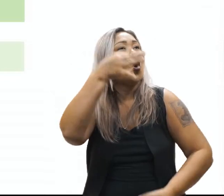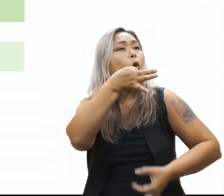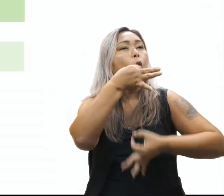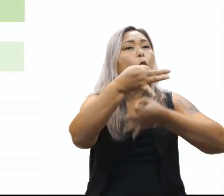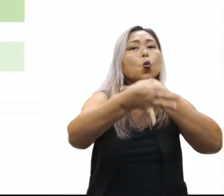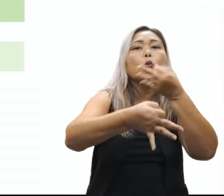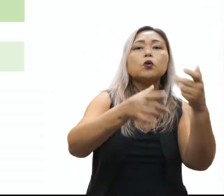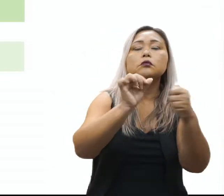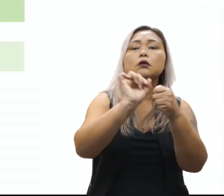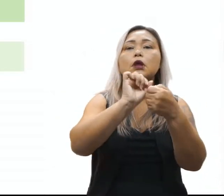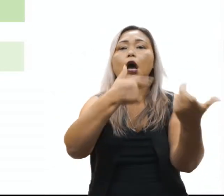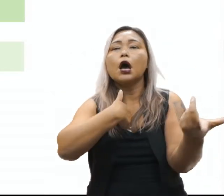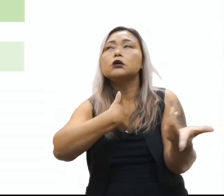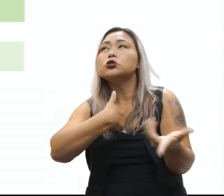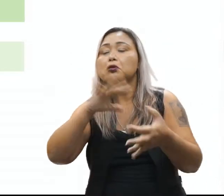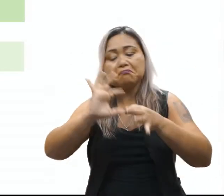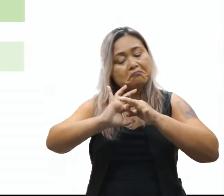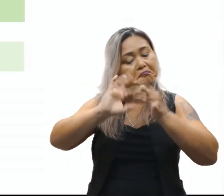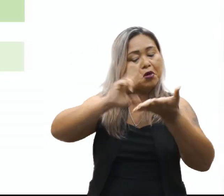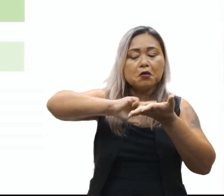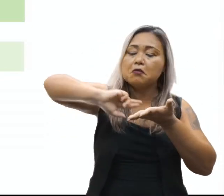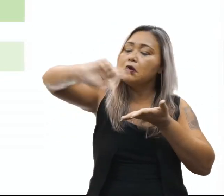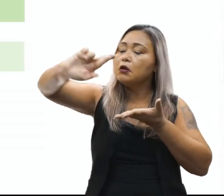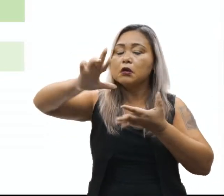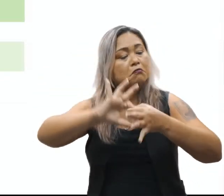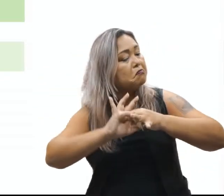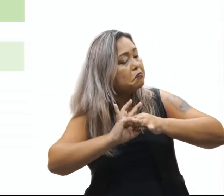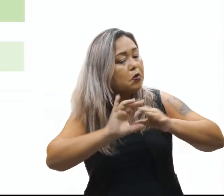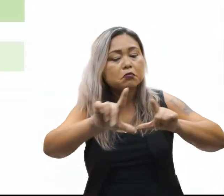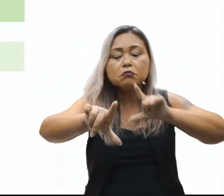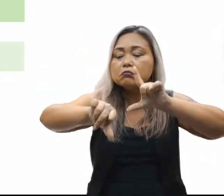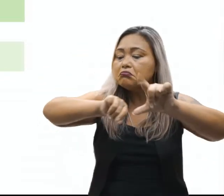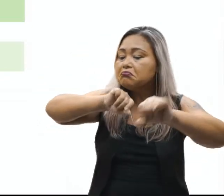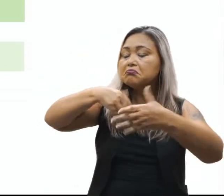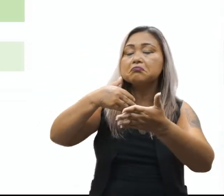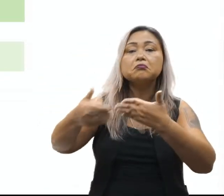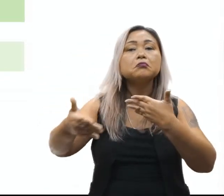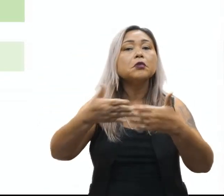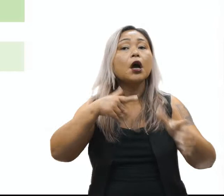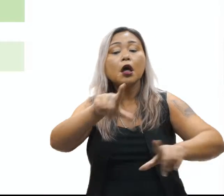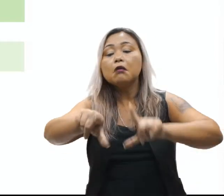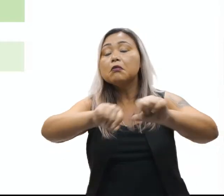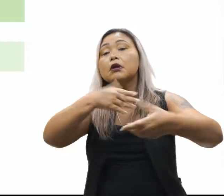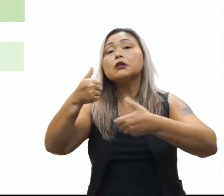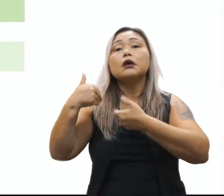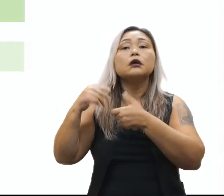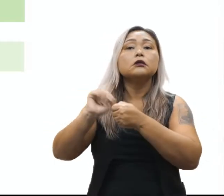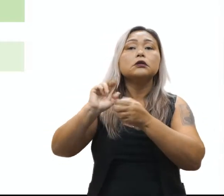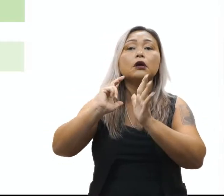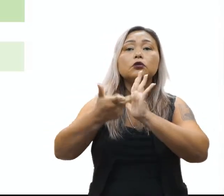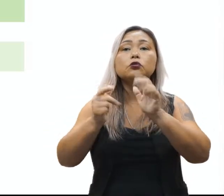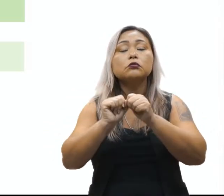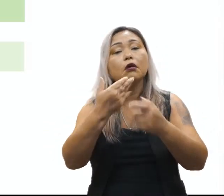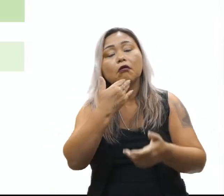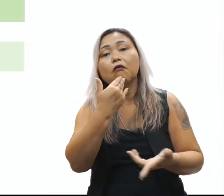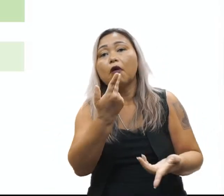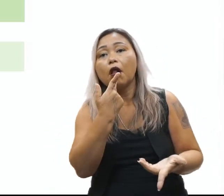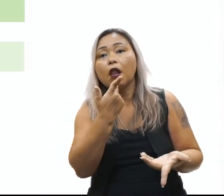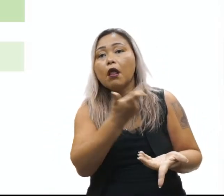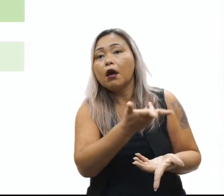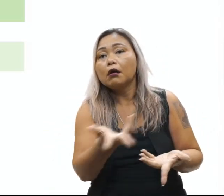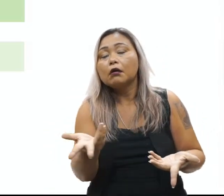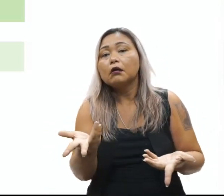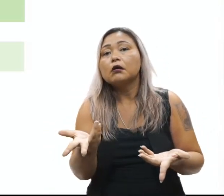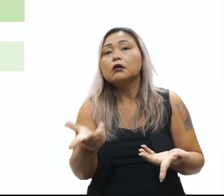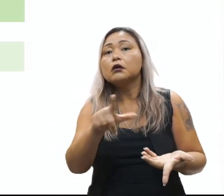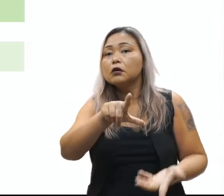religiosa, liberdade de crença, liberdade de política, né? De contestação. Então, esse é um dos